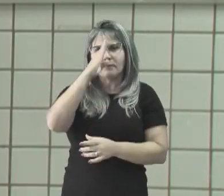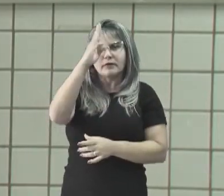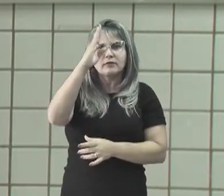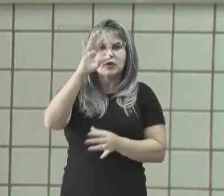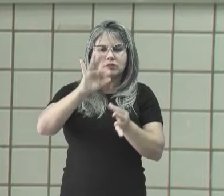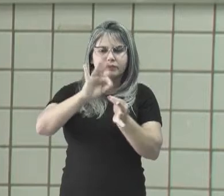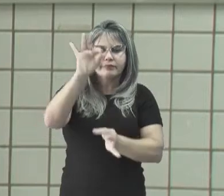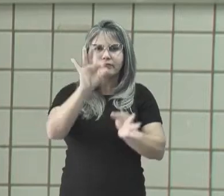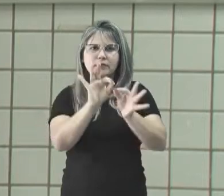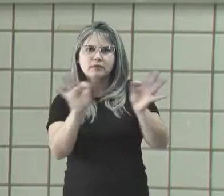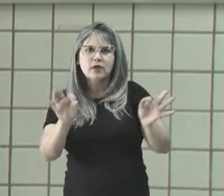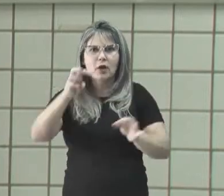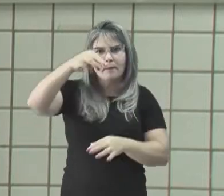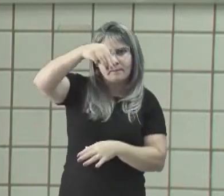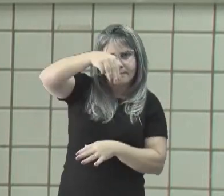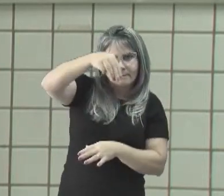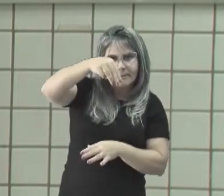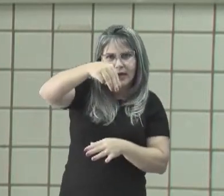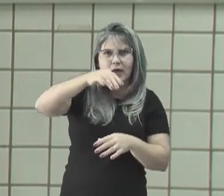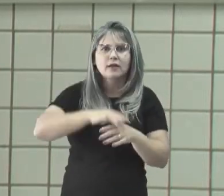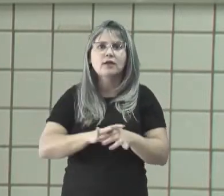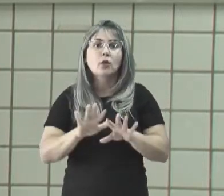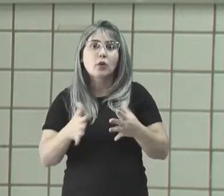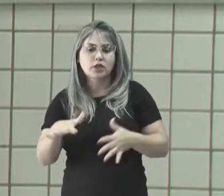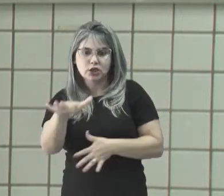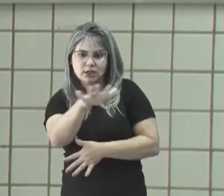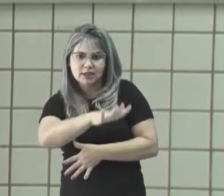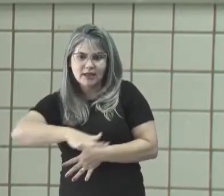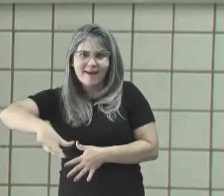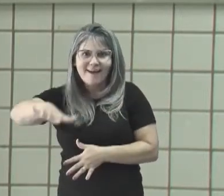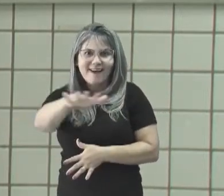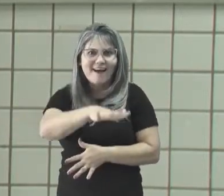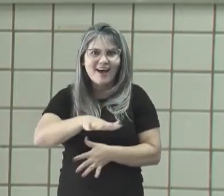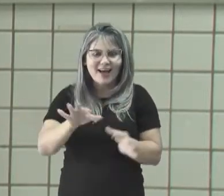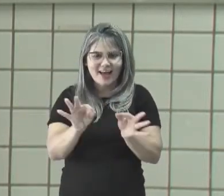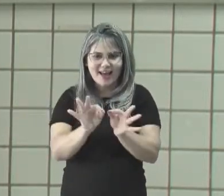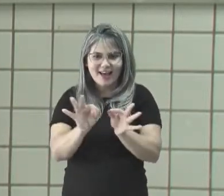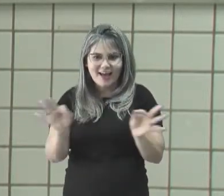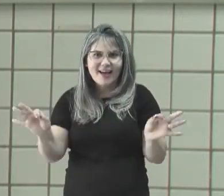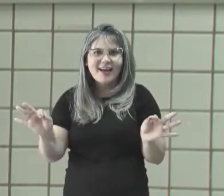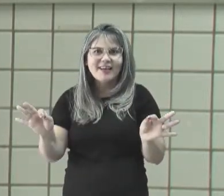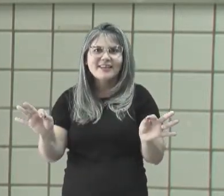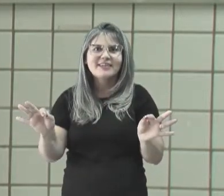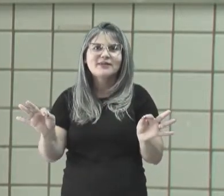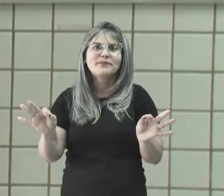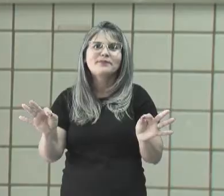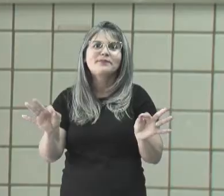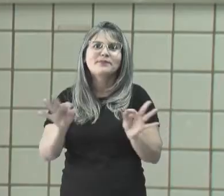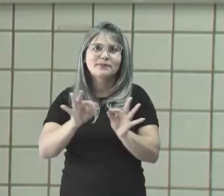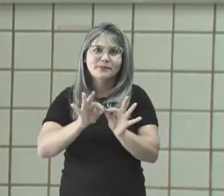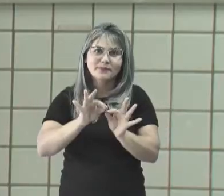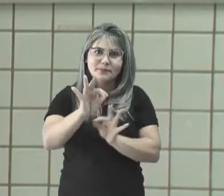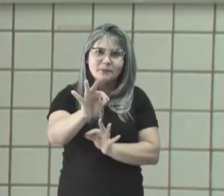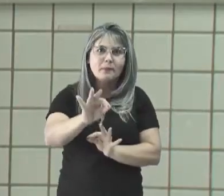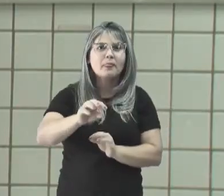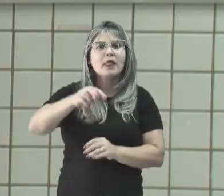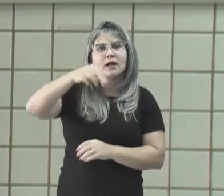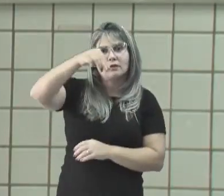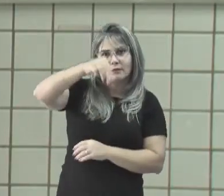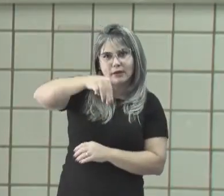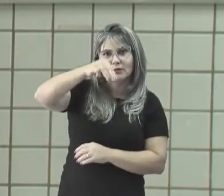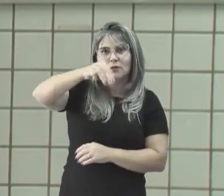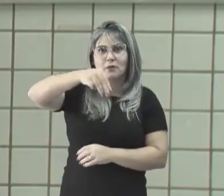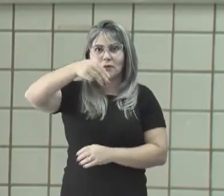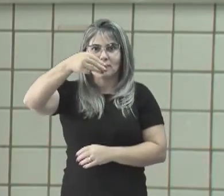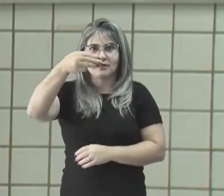de superfície, quando a gente está calculando áreas de figuras planas, aí a gente se refere ao metro quadrado. Quando a